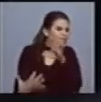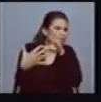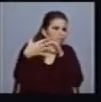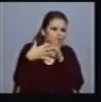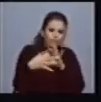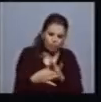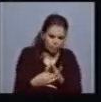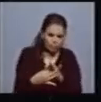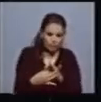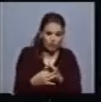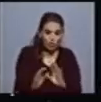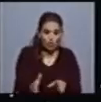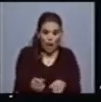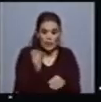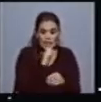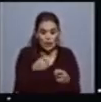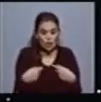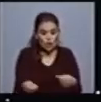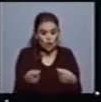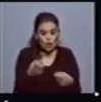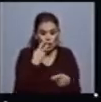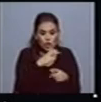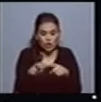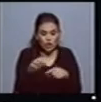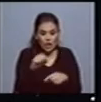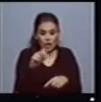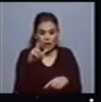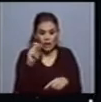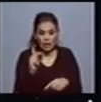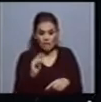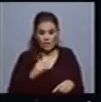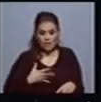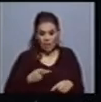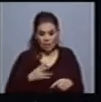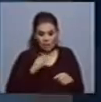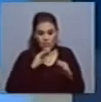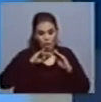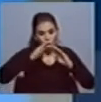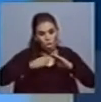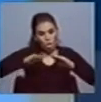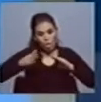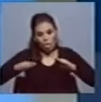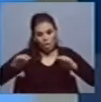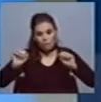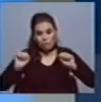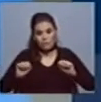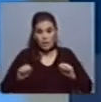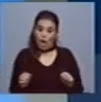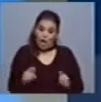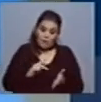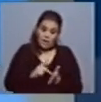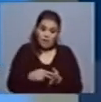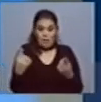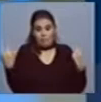já estão a dissipar energia gravitacional sob a forma de ondas gravitacionais. E, portanto, com a nossa tecnologia